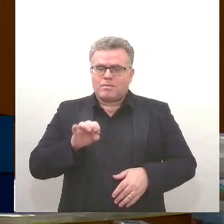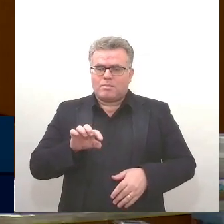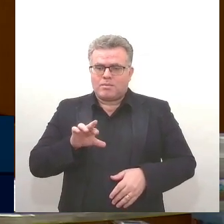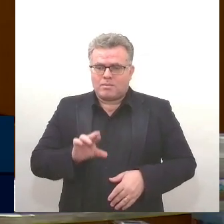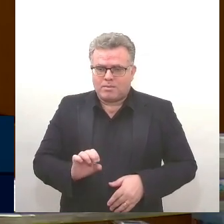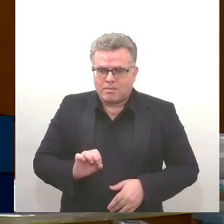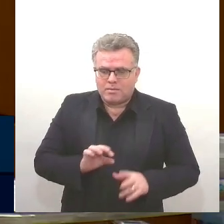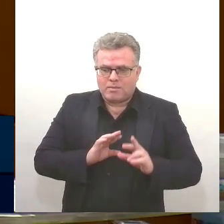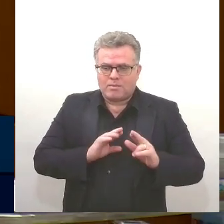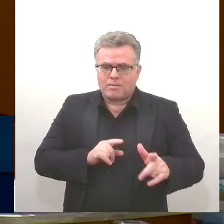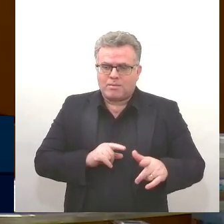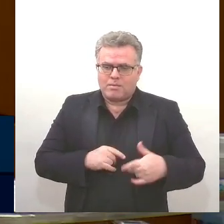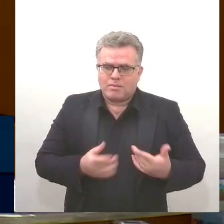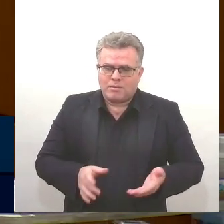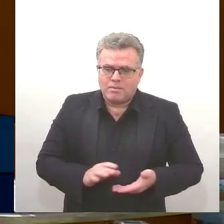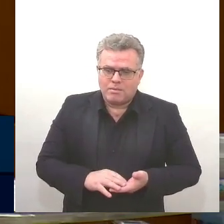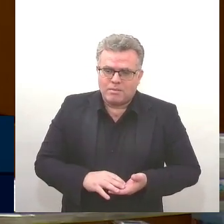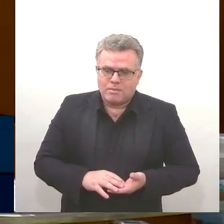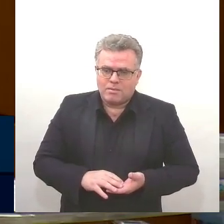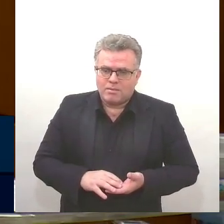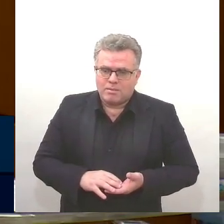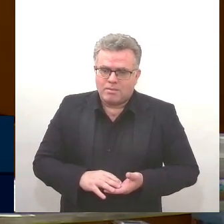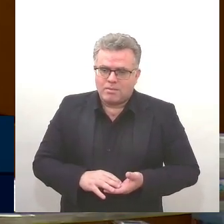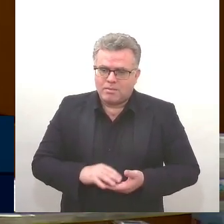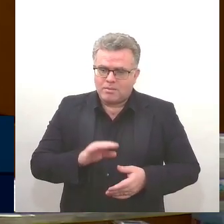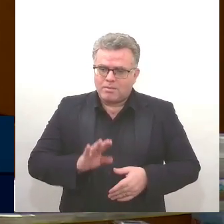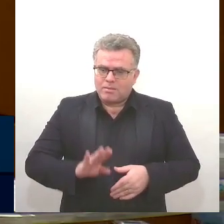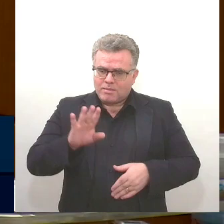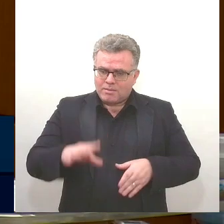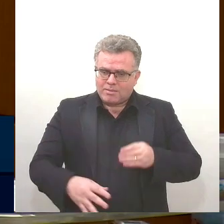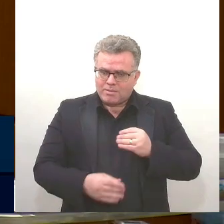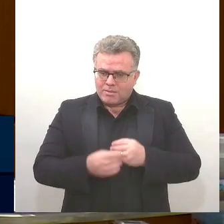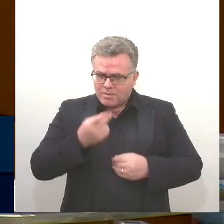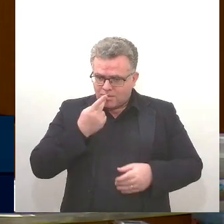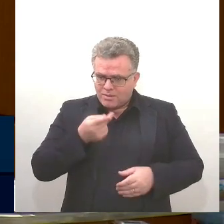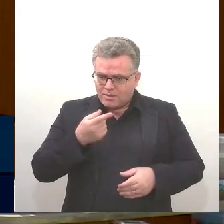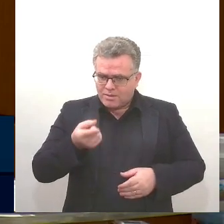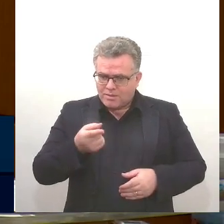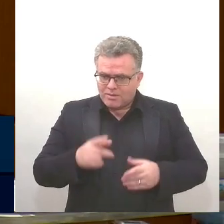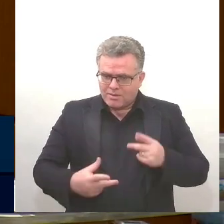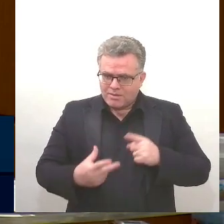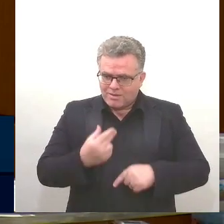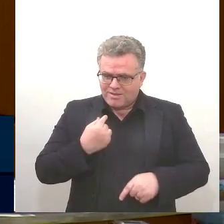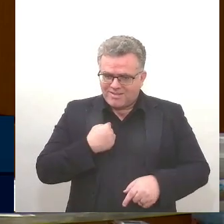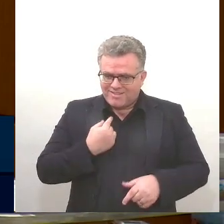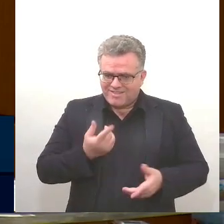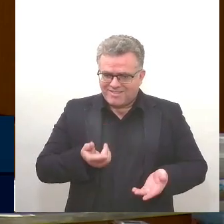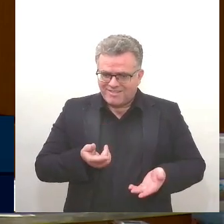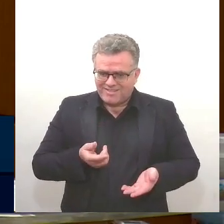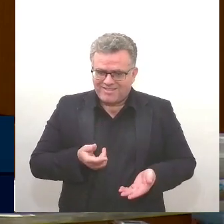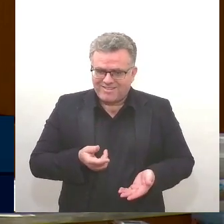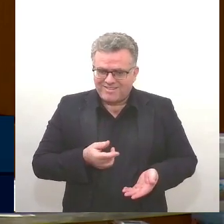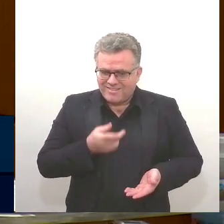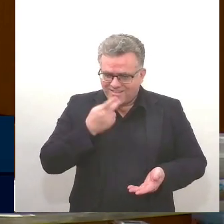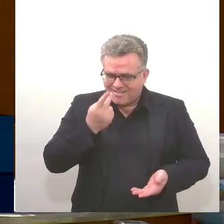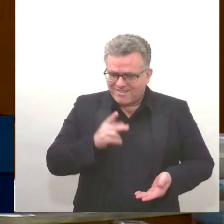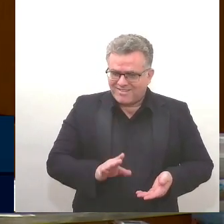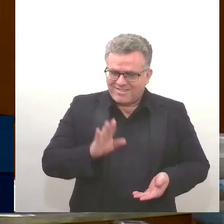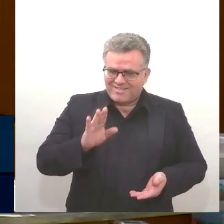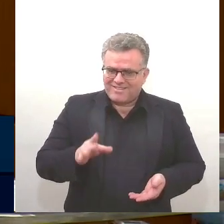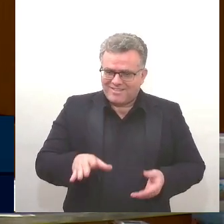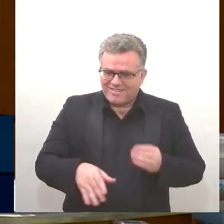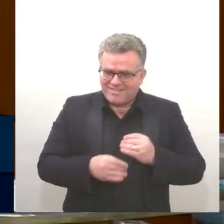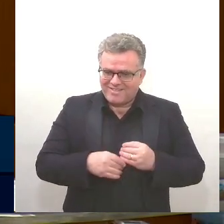se vai querer a parte vai me interromper Vá para eu me tô falando de umas coisas